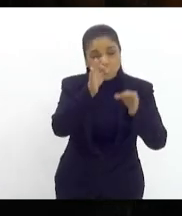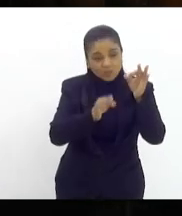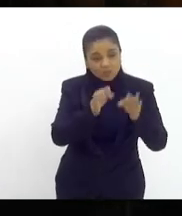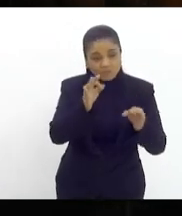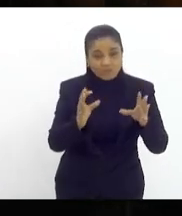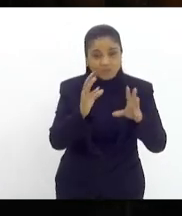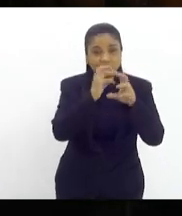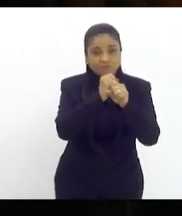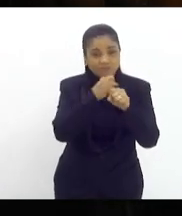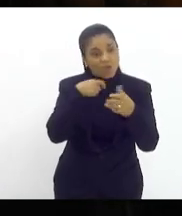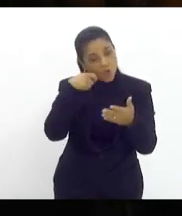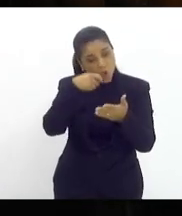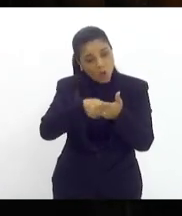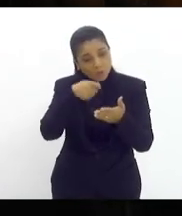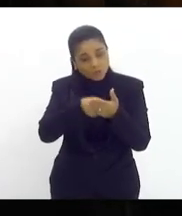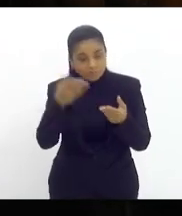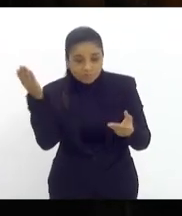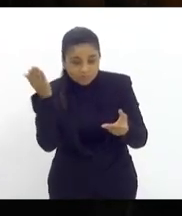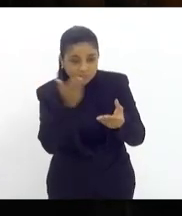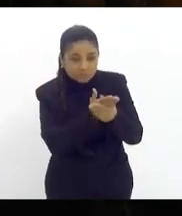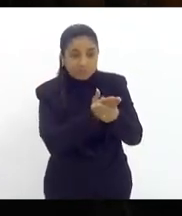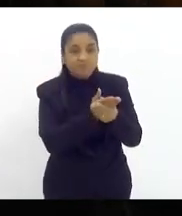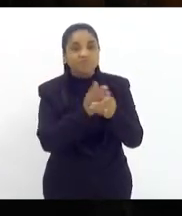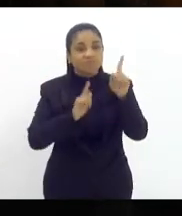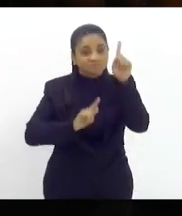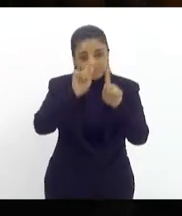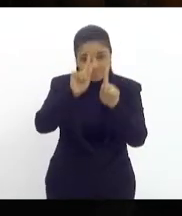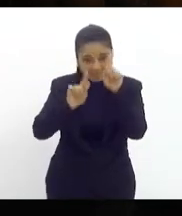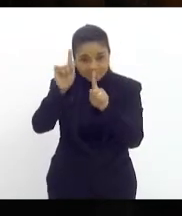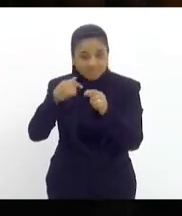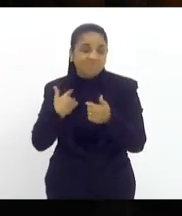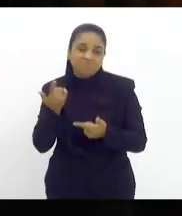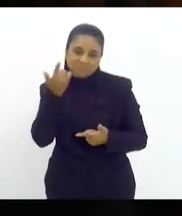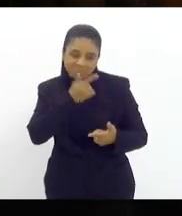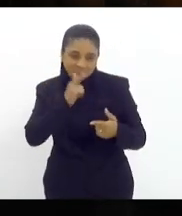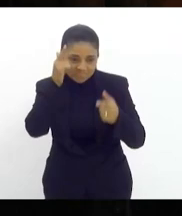obrigado a ter processo licitatório e vocês foram lá e conseguiram derrubar?